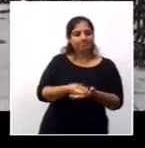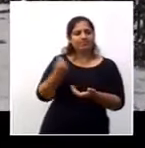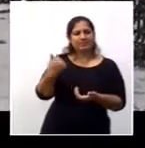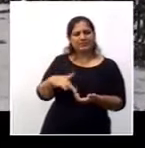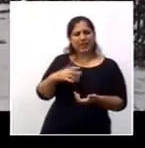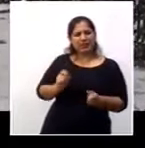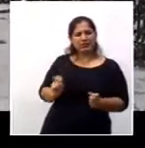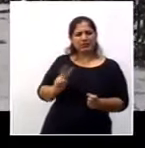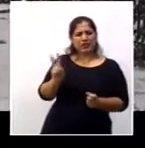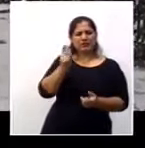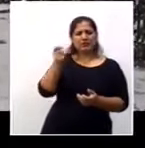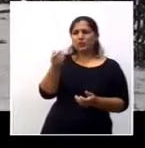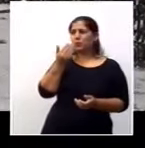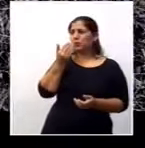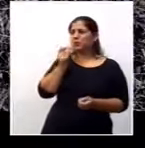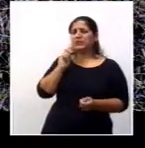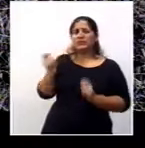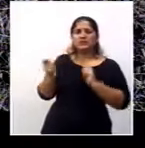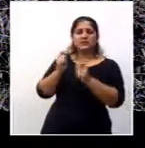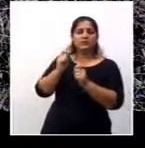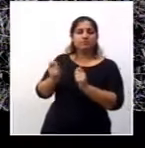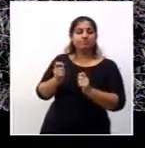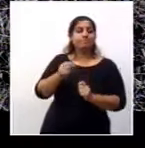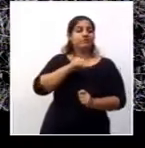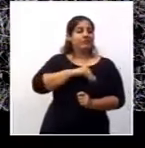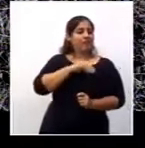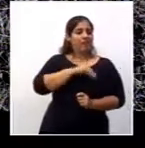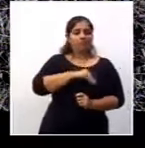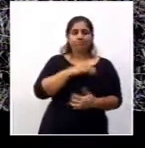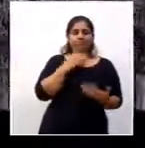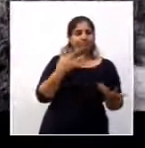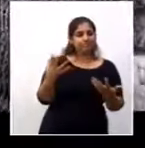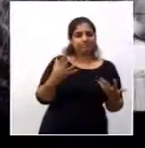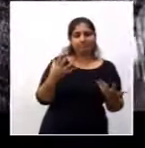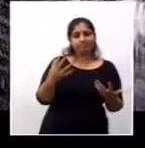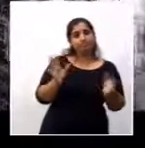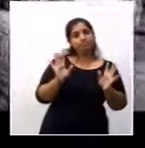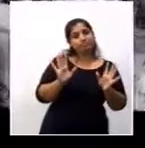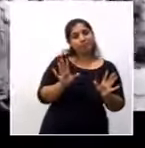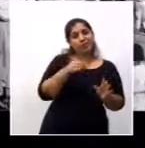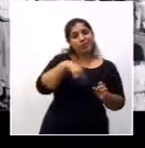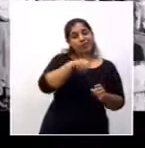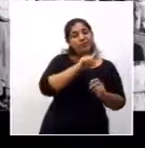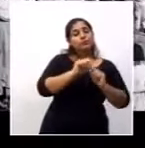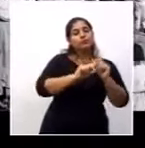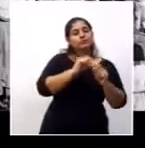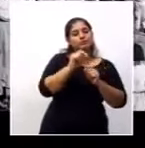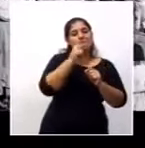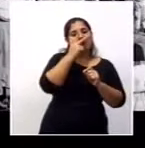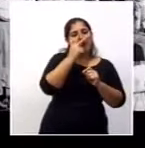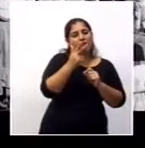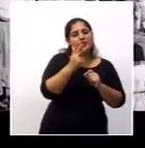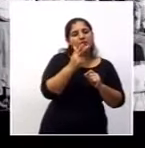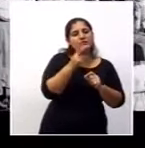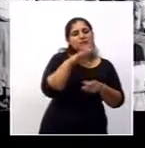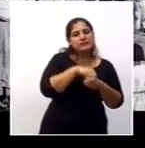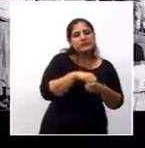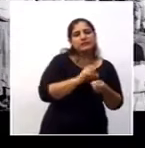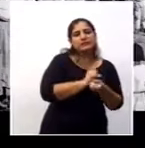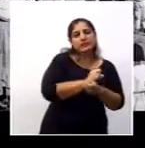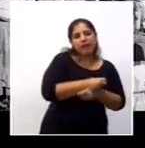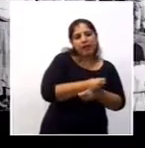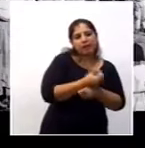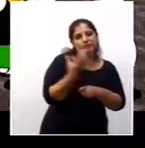valores absurdos pela alimentação. O salário não cobre os custos e eles se transformam em verdadeiros